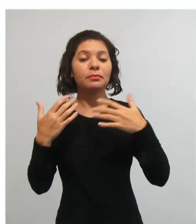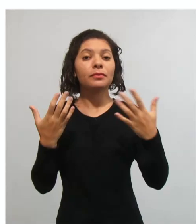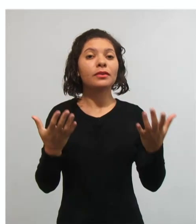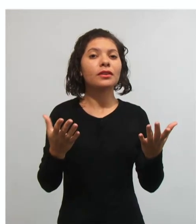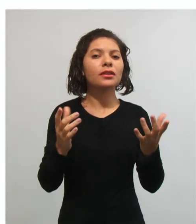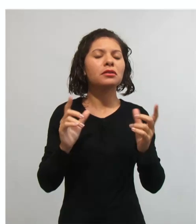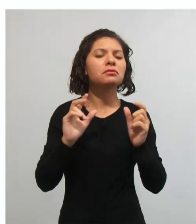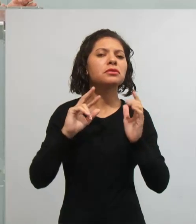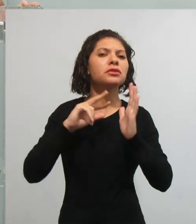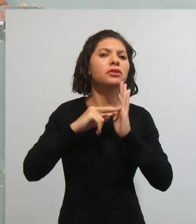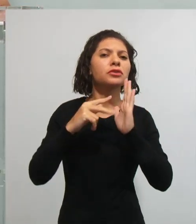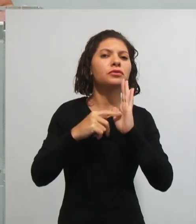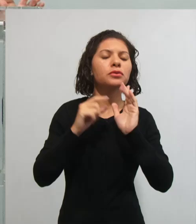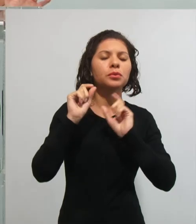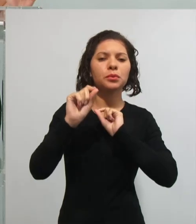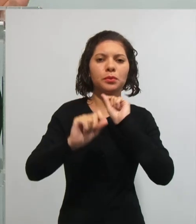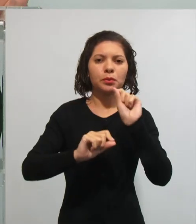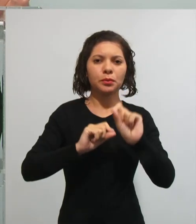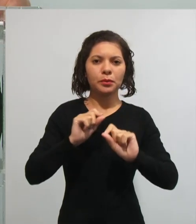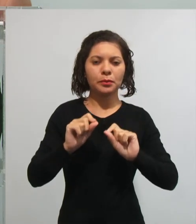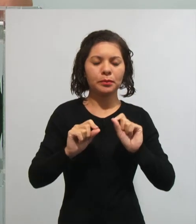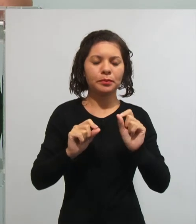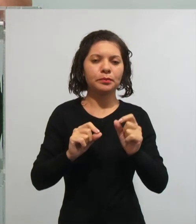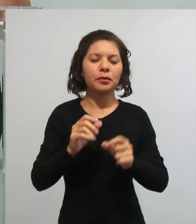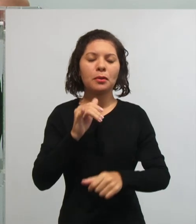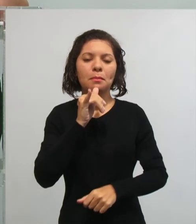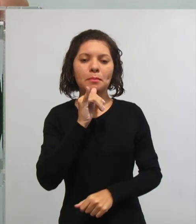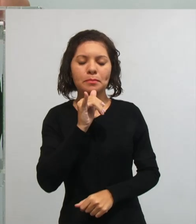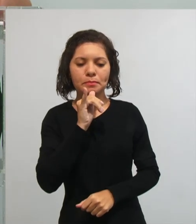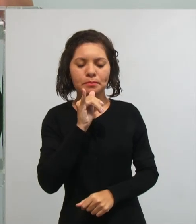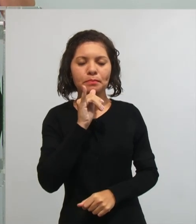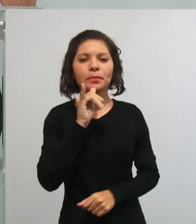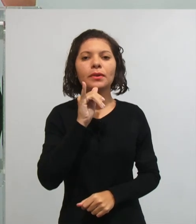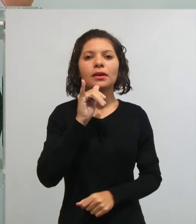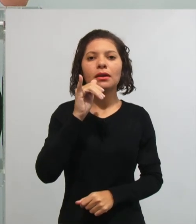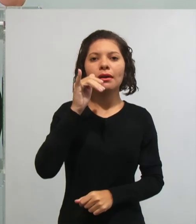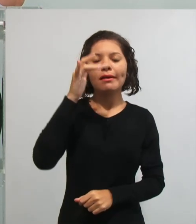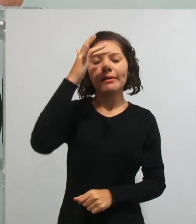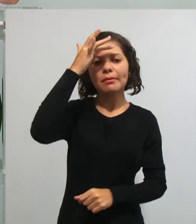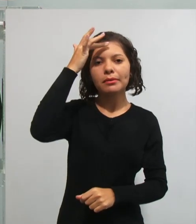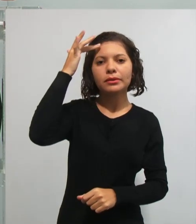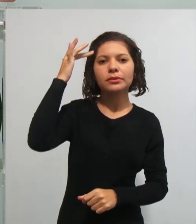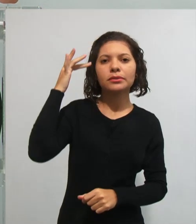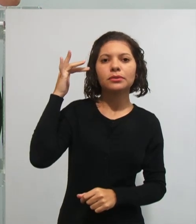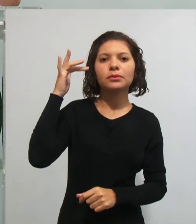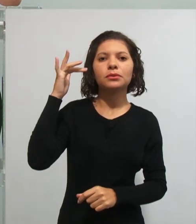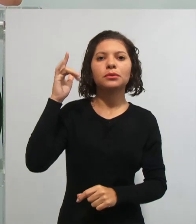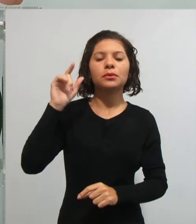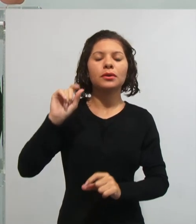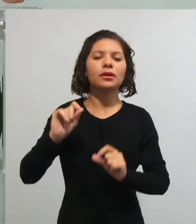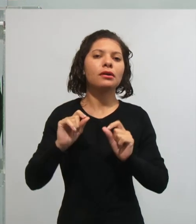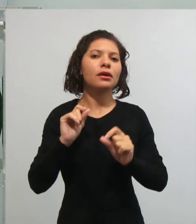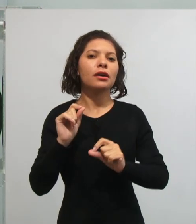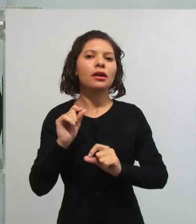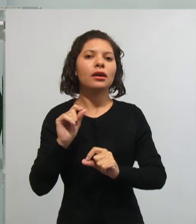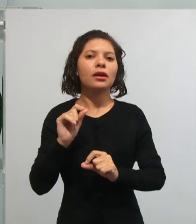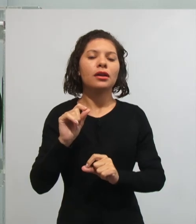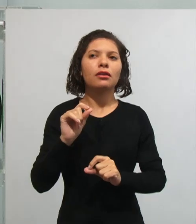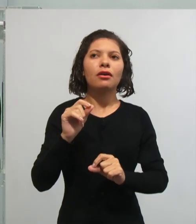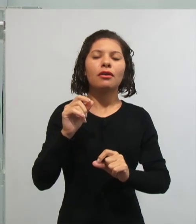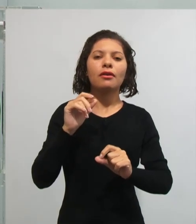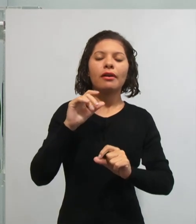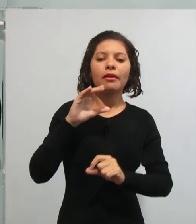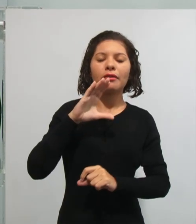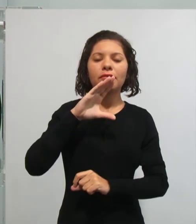isso quer dizer que quando a pessoa, né, só sabe decodificar, ou seja, dizer que